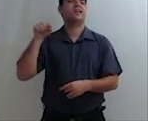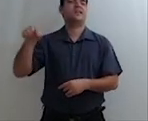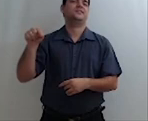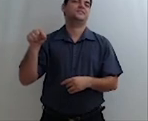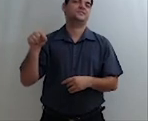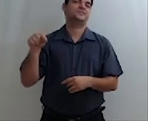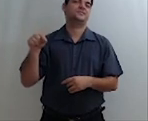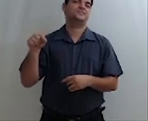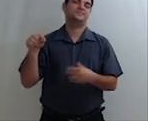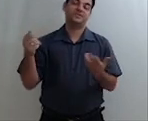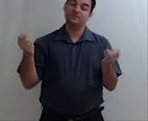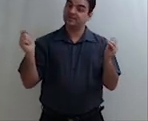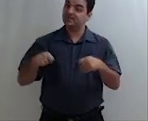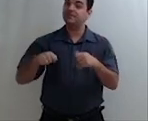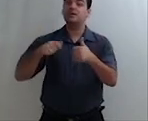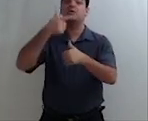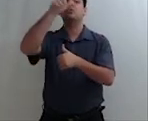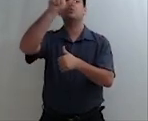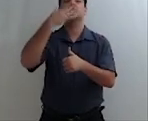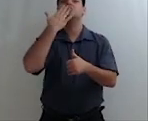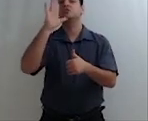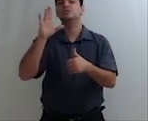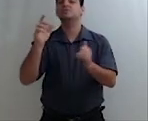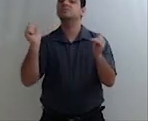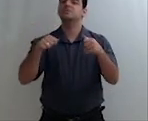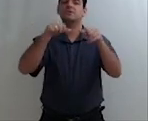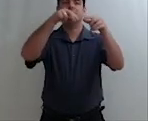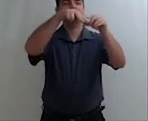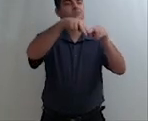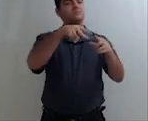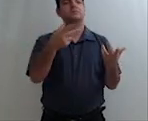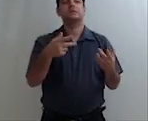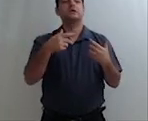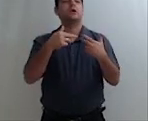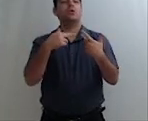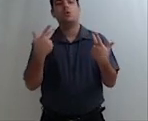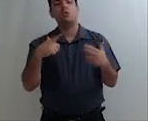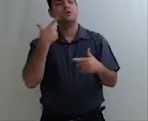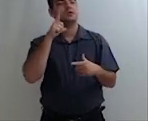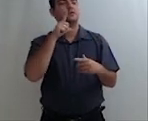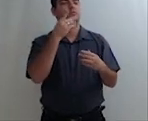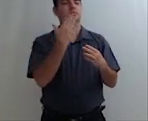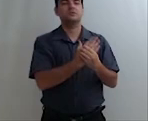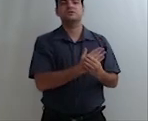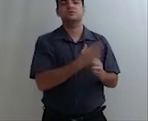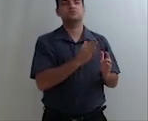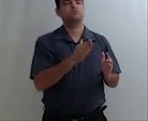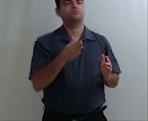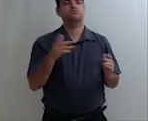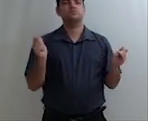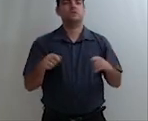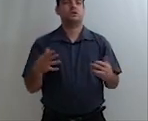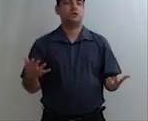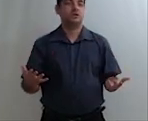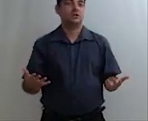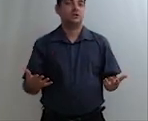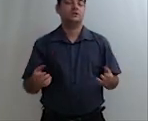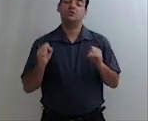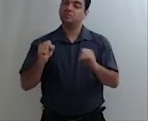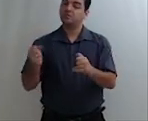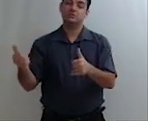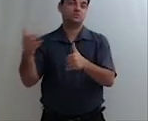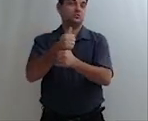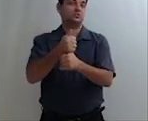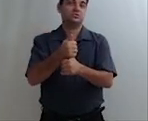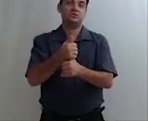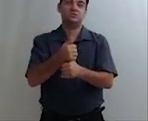medidas alternativas ao cárcere são suficientes para resguardar o processo razão pelo qual requer a substituição da prisão preventiva